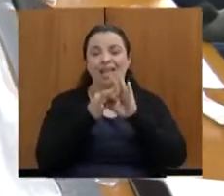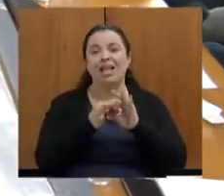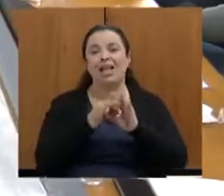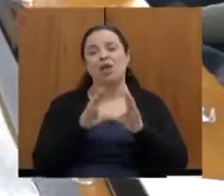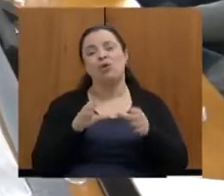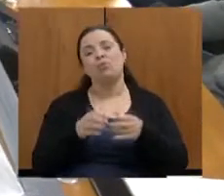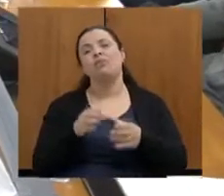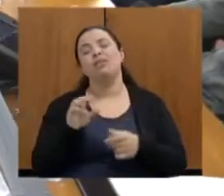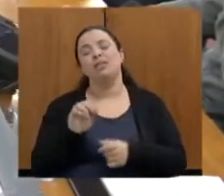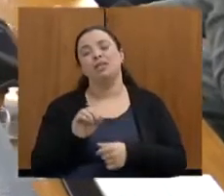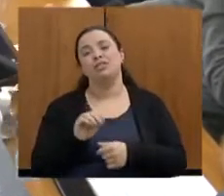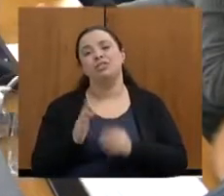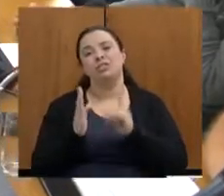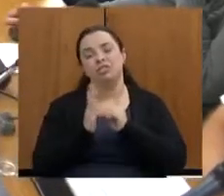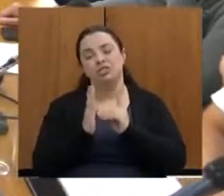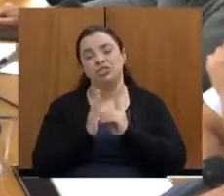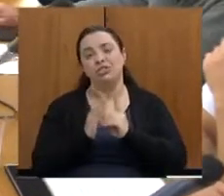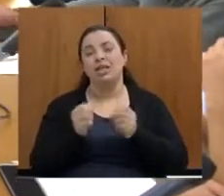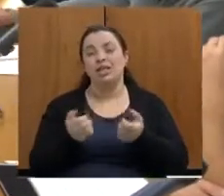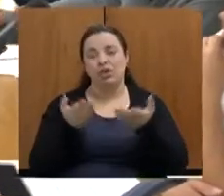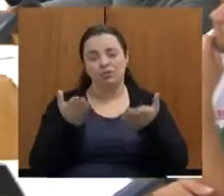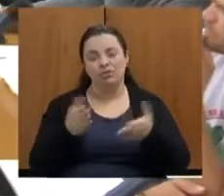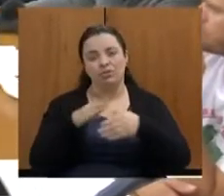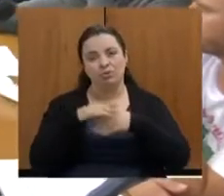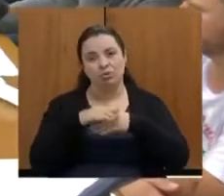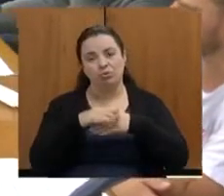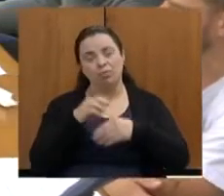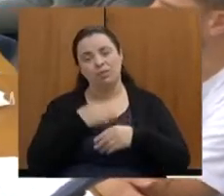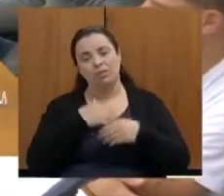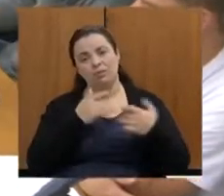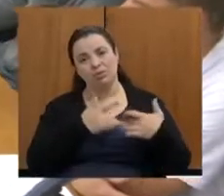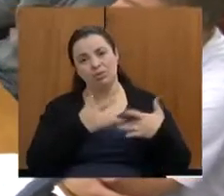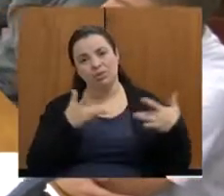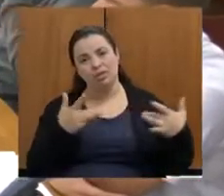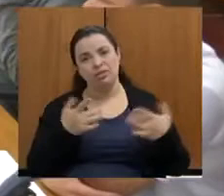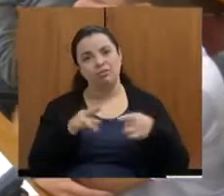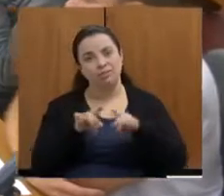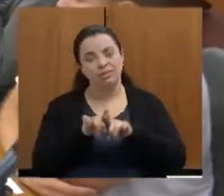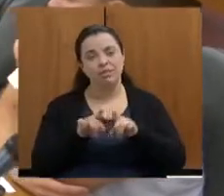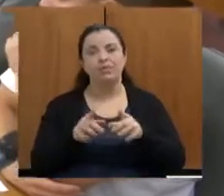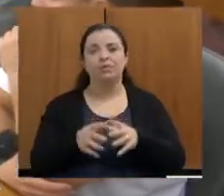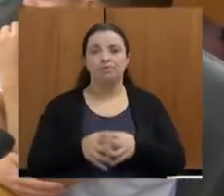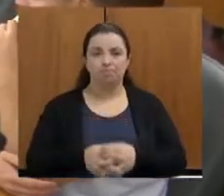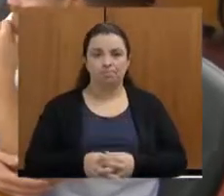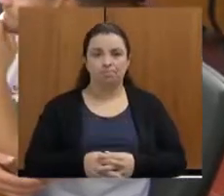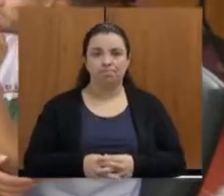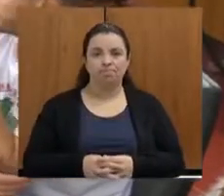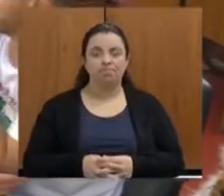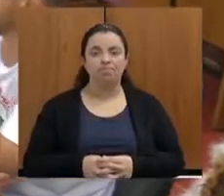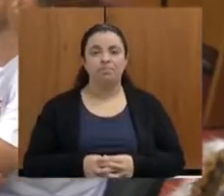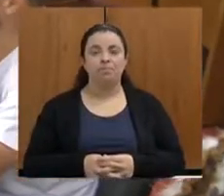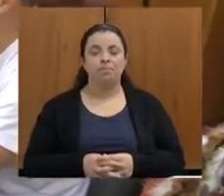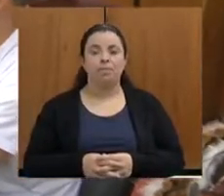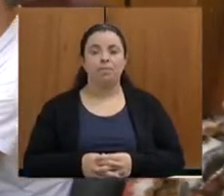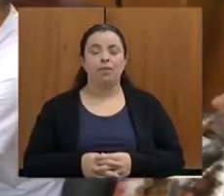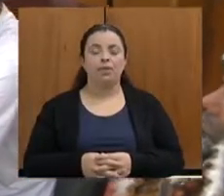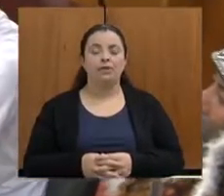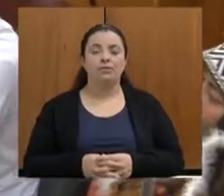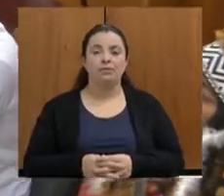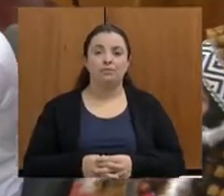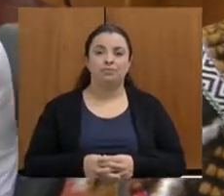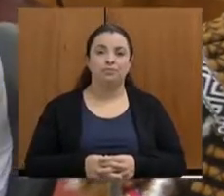a vocês o meu cumprimento minha solidariedade e parceria e é